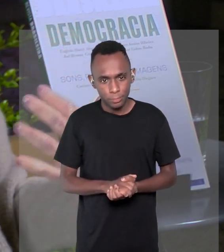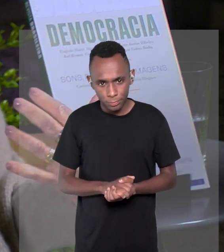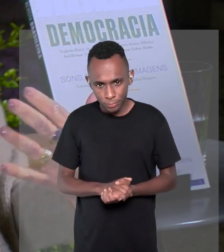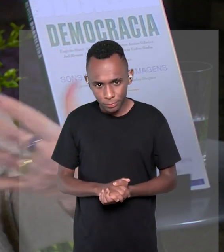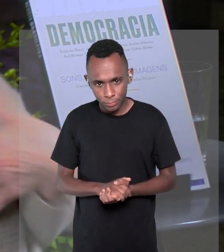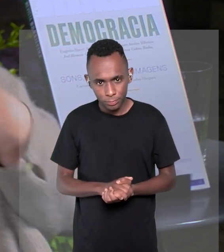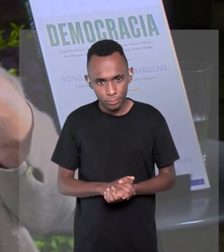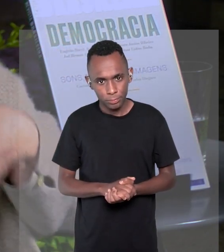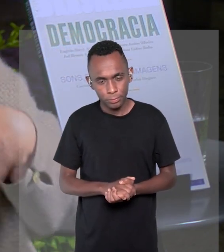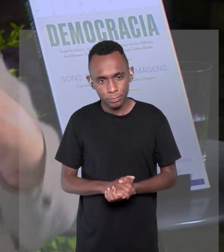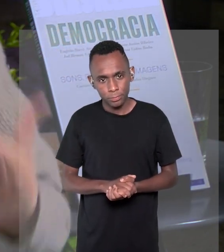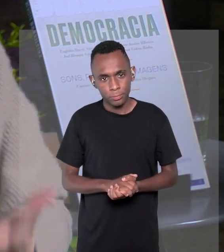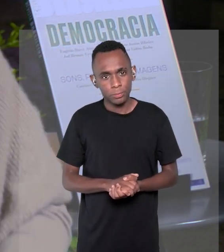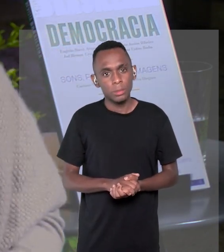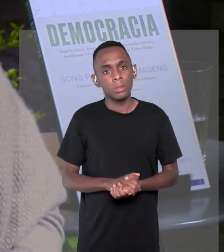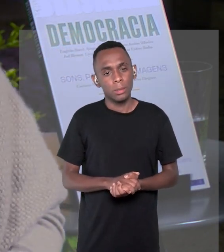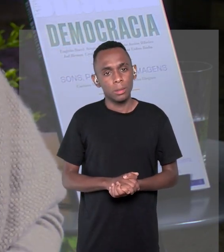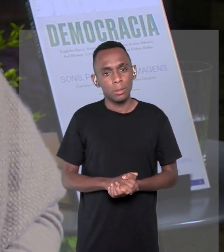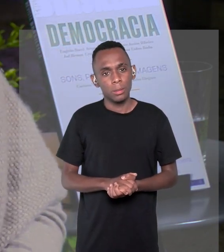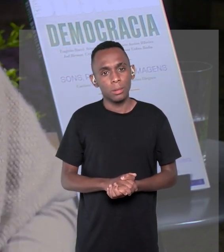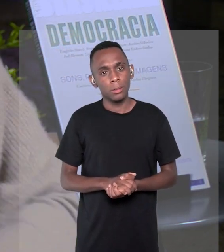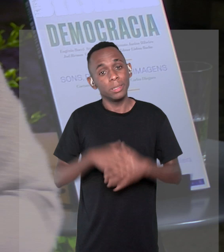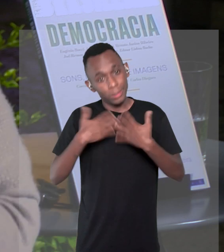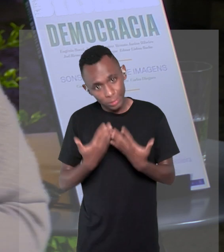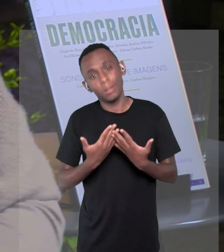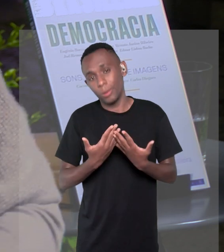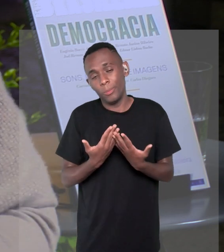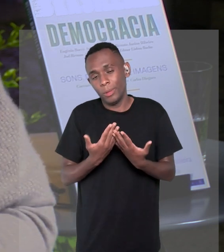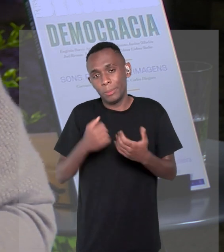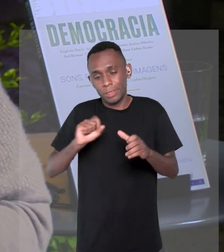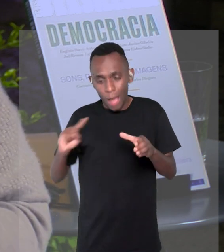Brasileira. Então, em nome da Academia Brasileira de Letras, eu